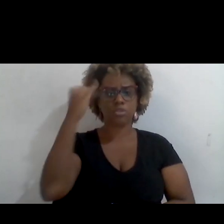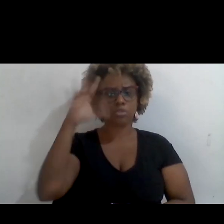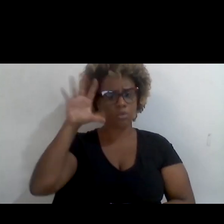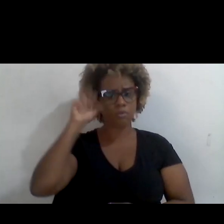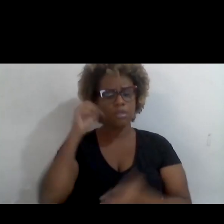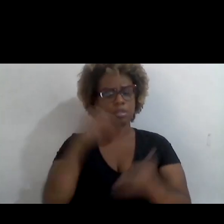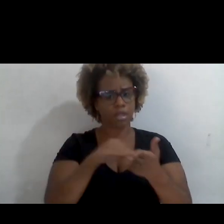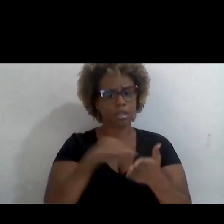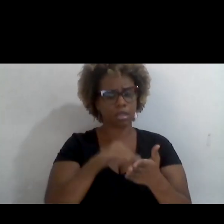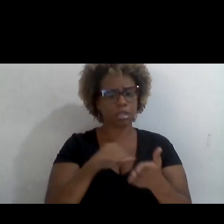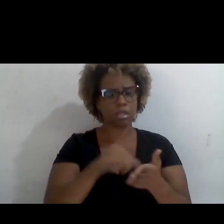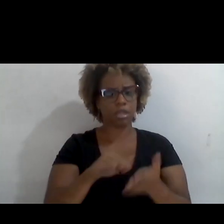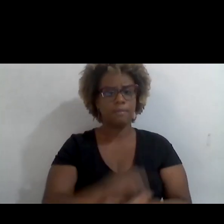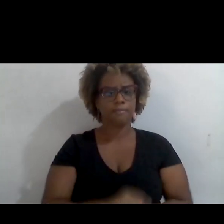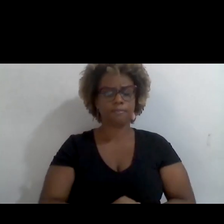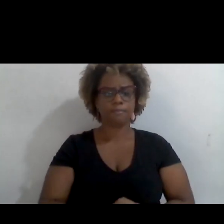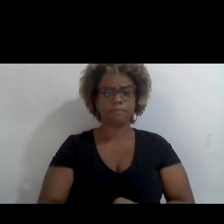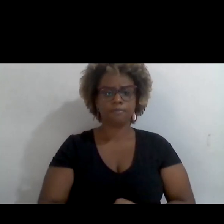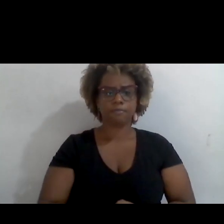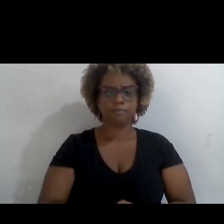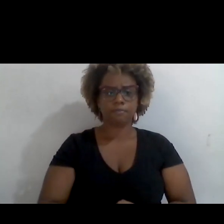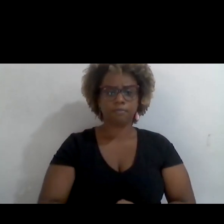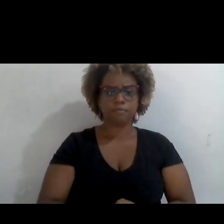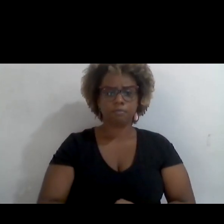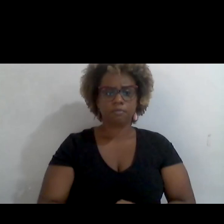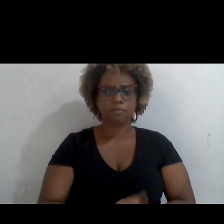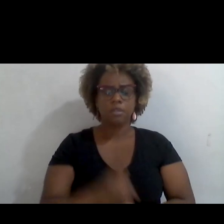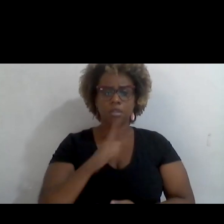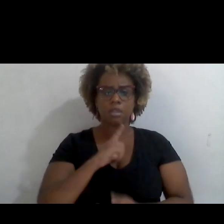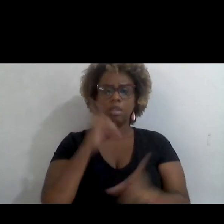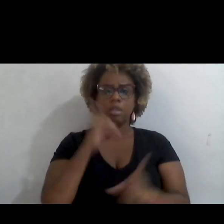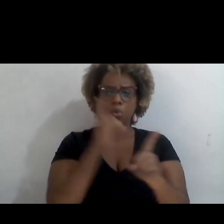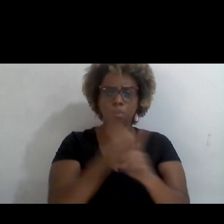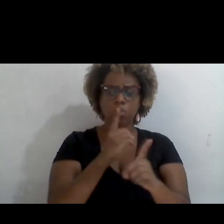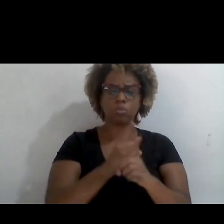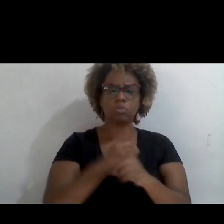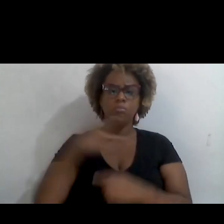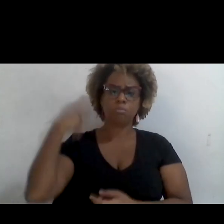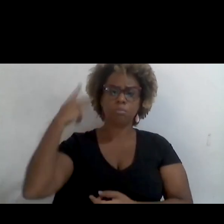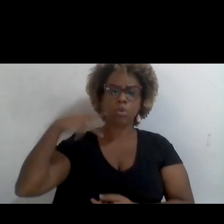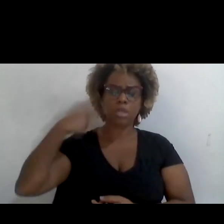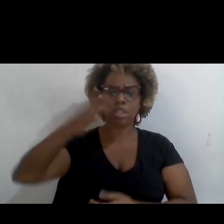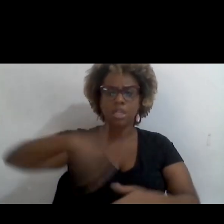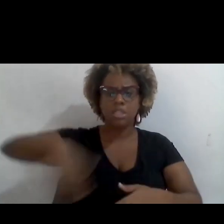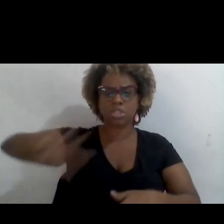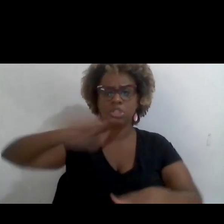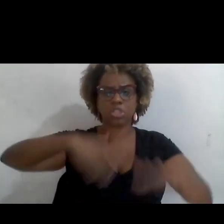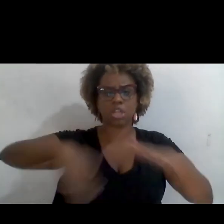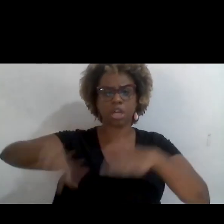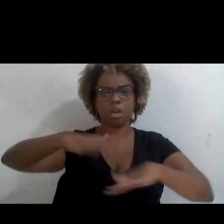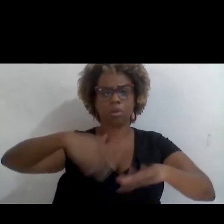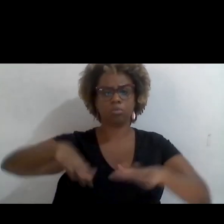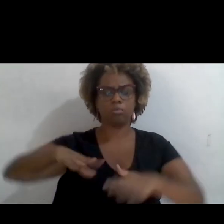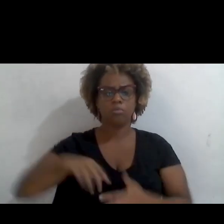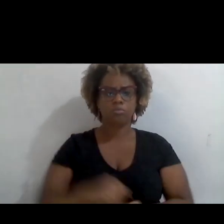Mas acho que vale a pena um encontro mais sobre as políticas gerais, tanto da secretaria quanto da fundação, porque